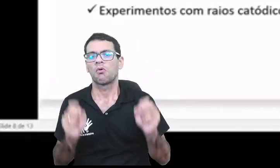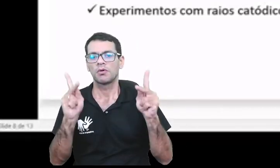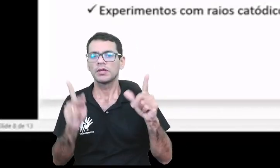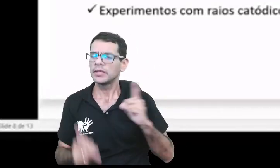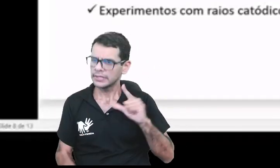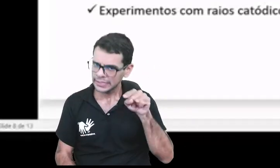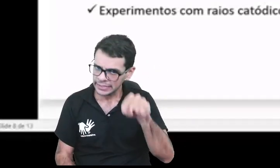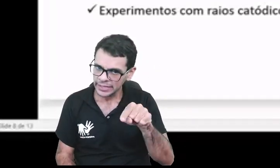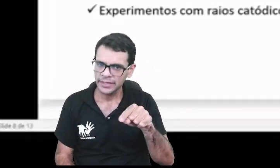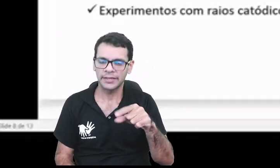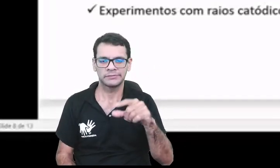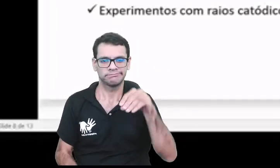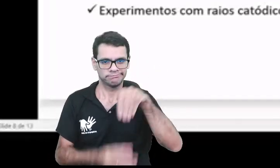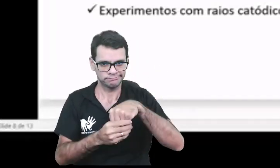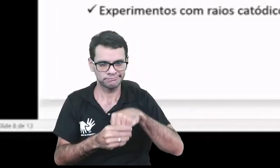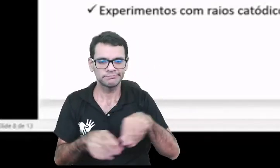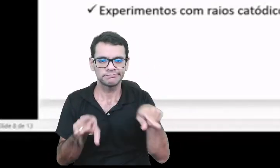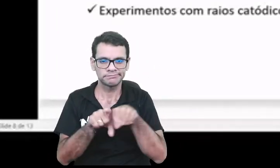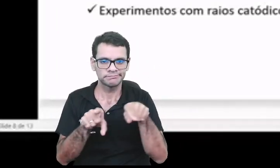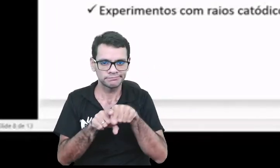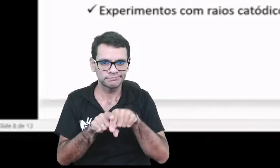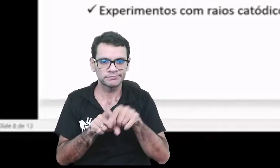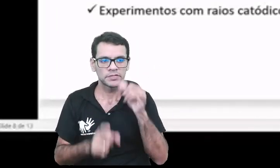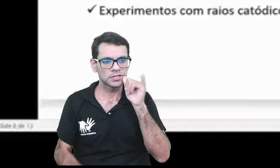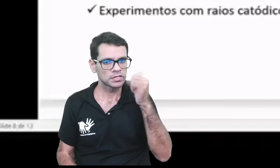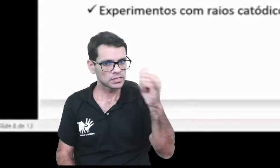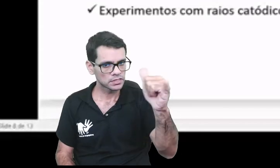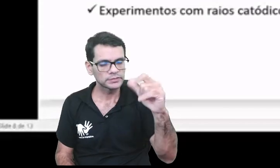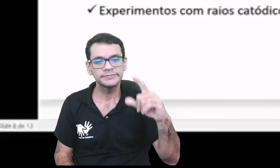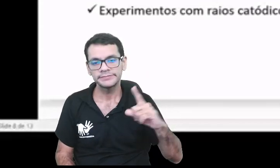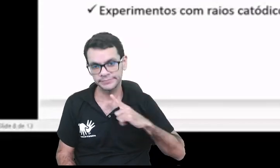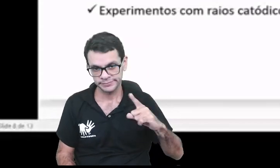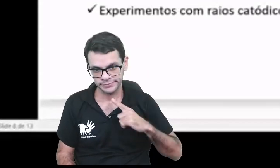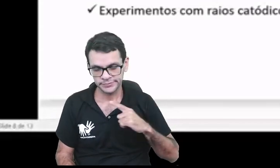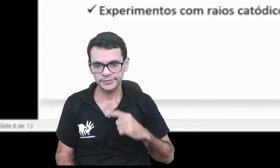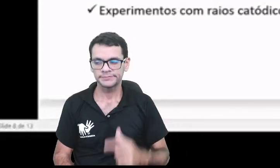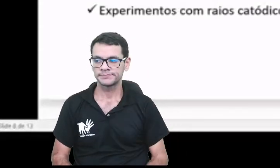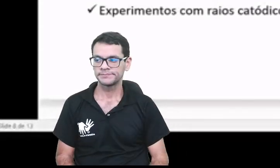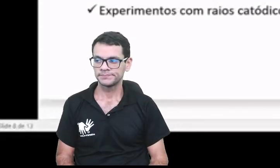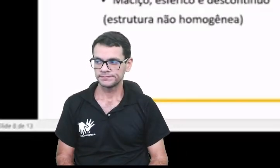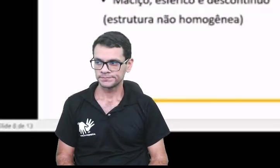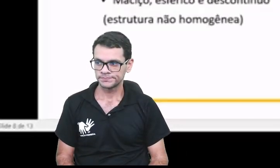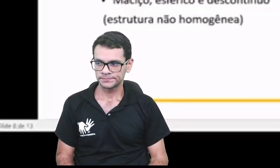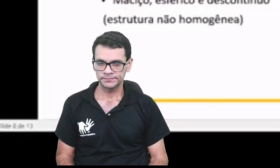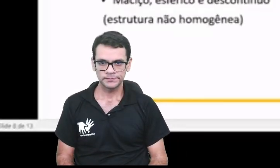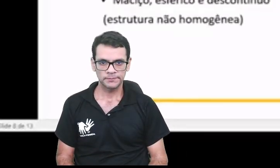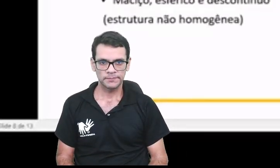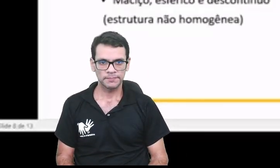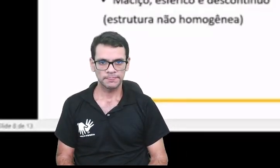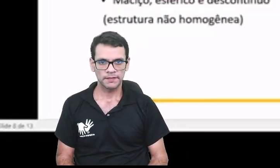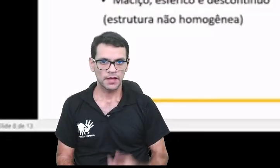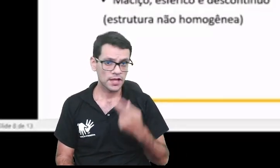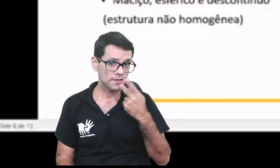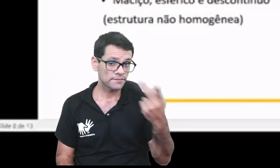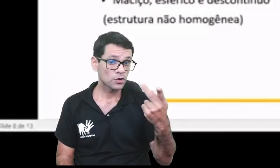ali, né? Tem a parte da eletricidade. E aí, o que ele